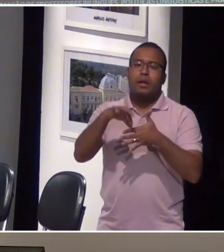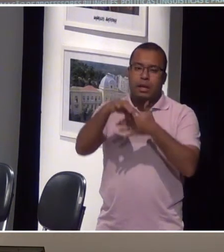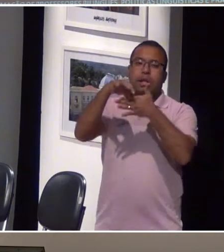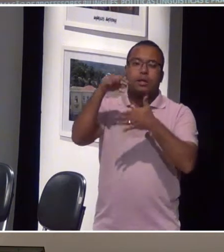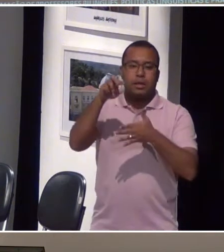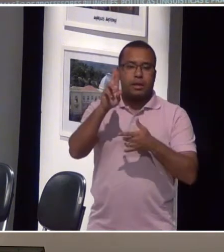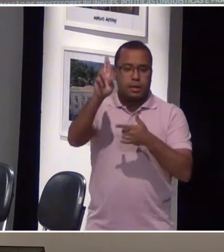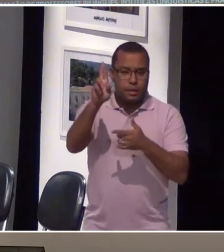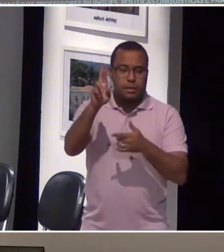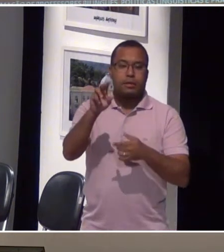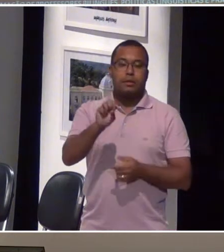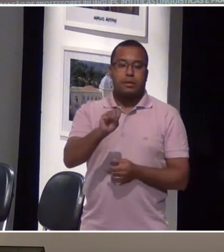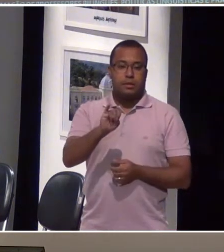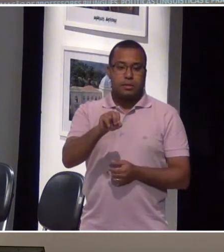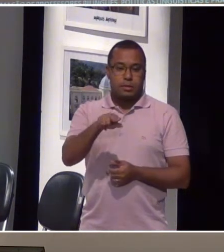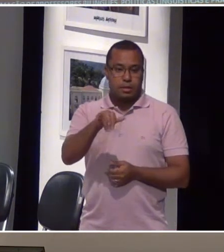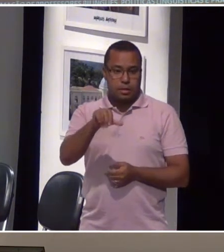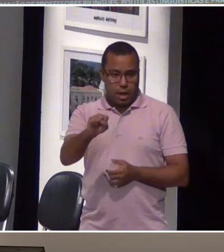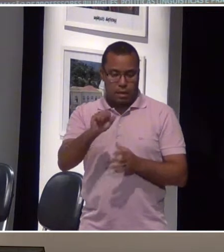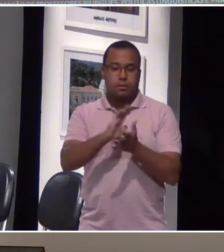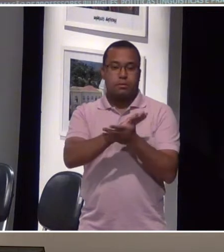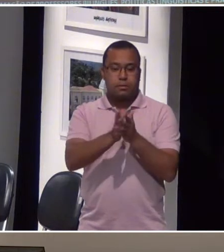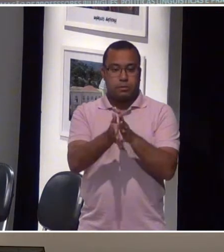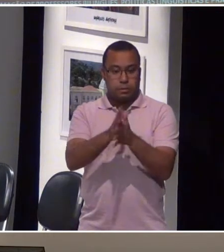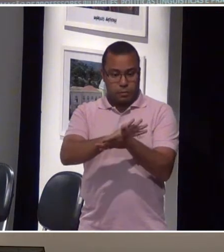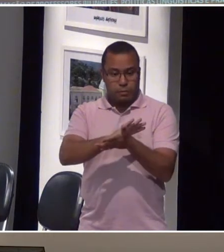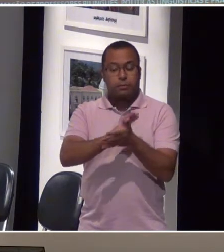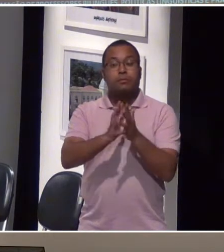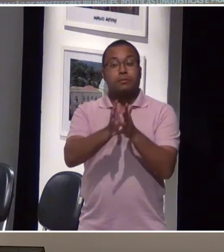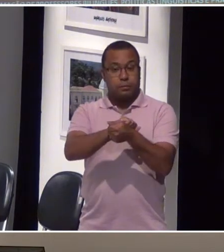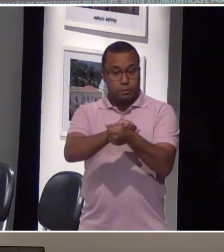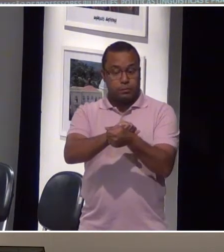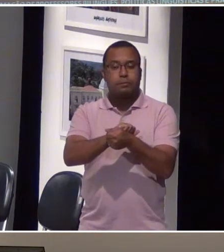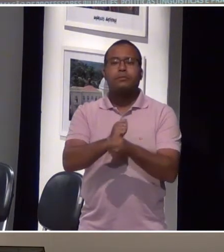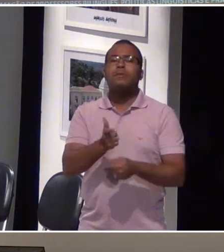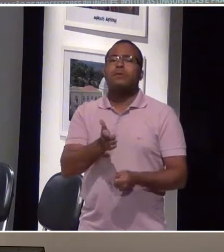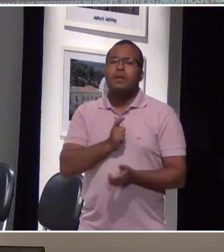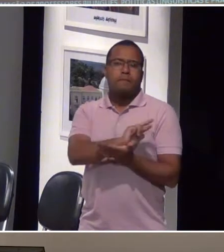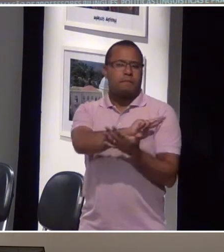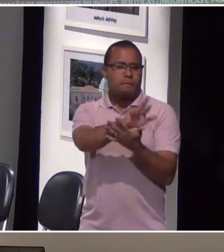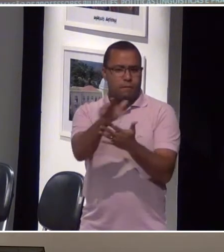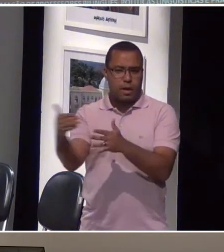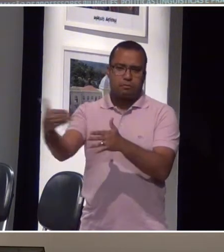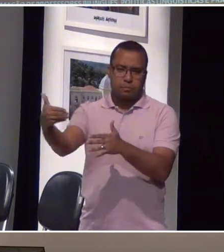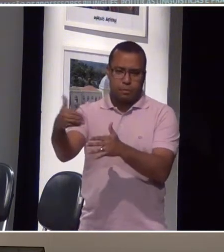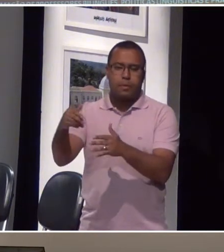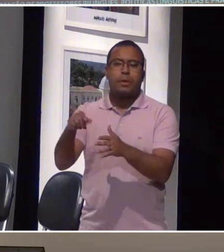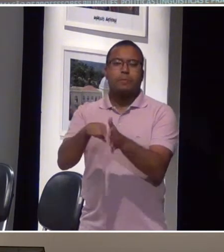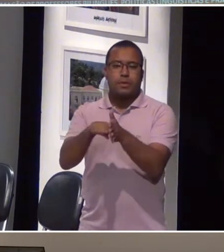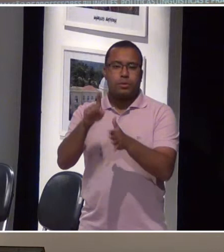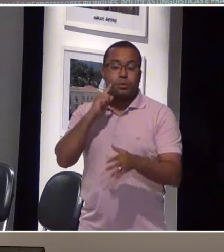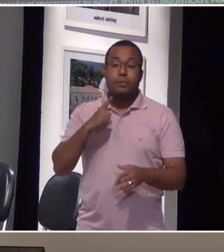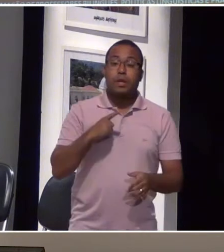que eu lidero, digamos assim, né, que é o Sinais, nós temos vários pesquisadores surdos. Atualmente, eu estou